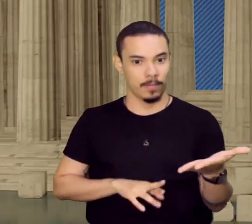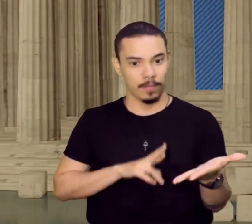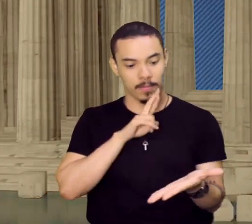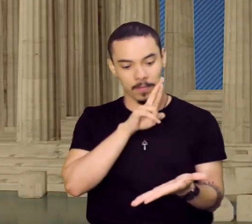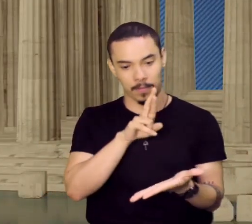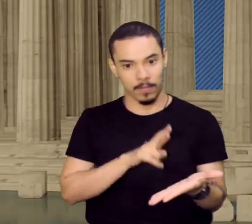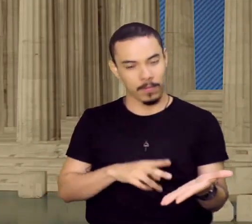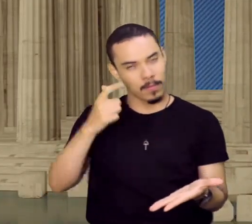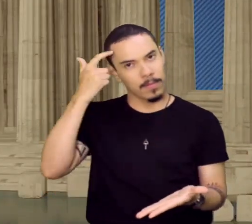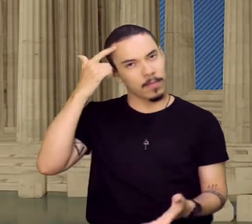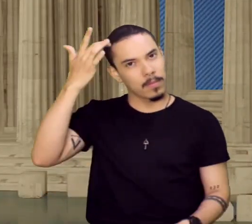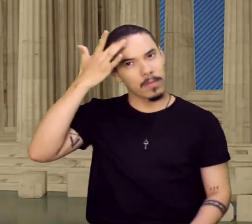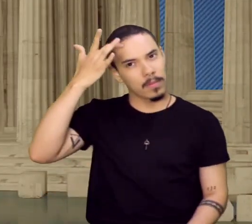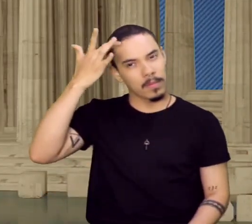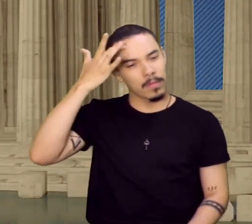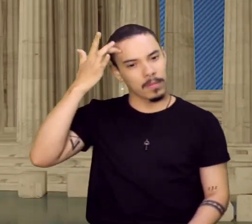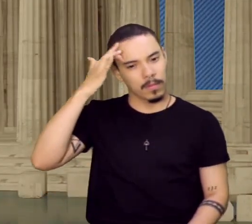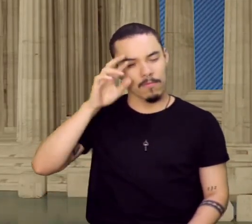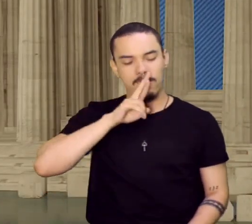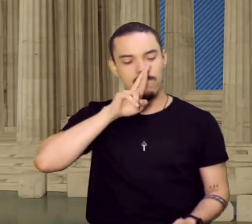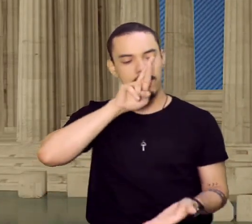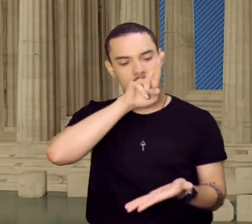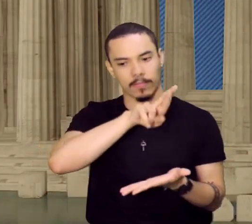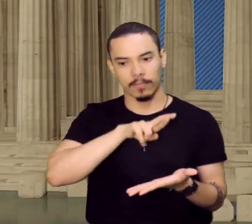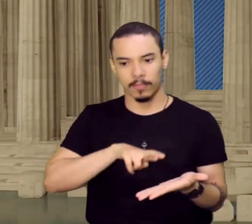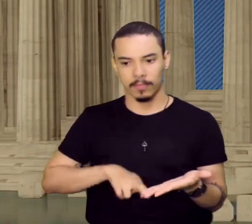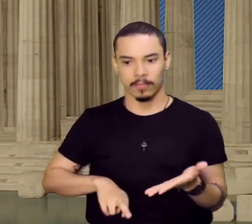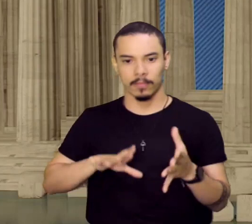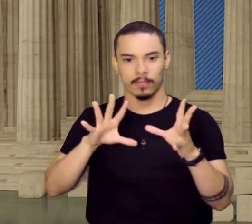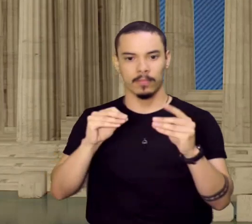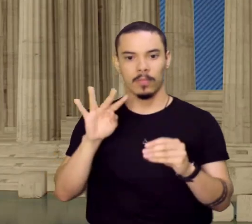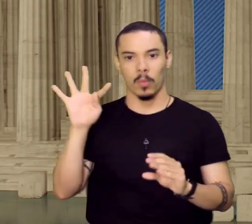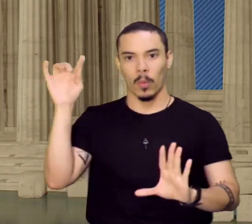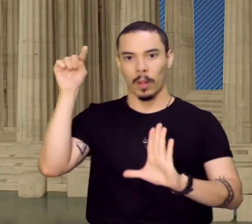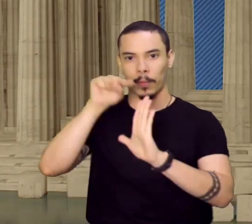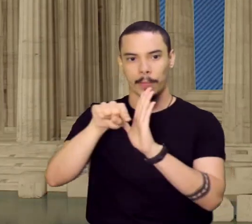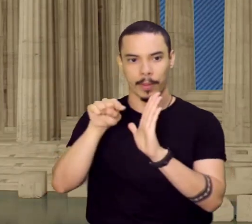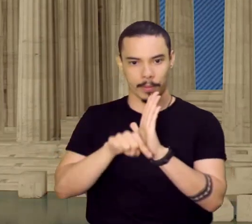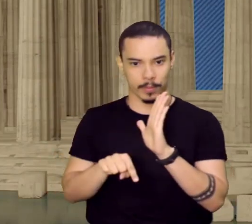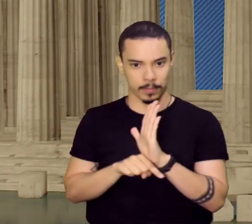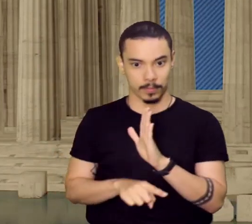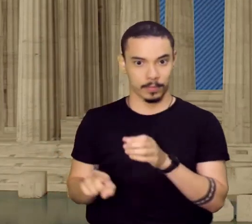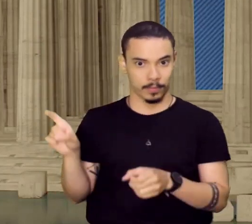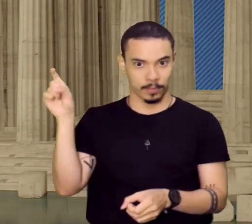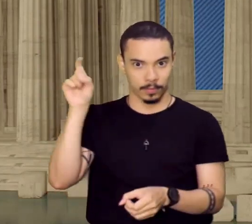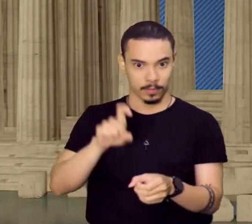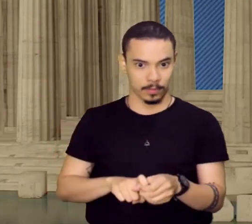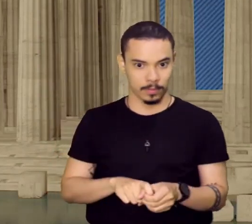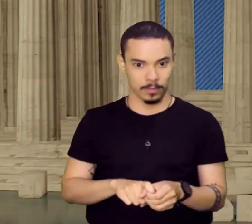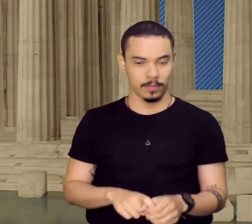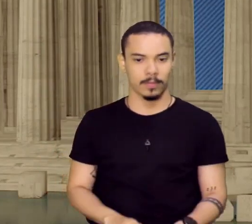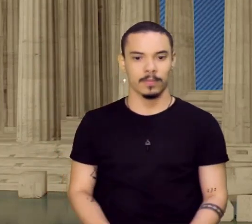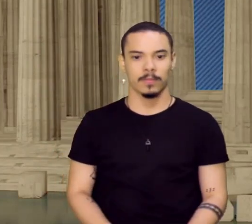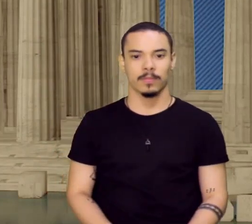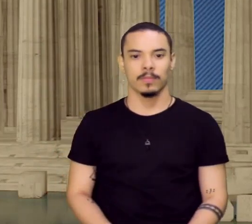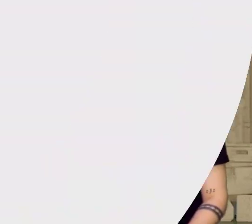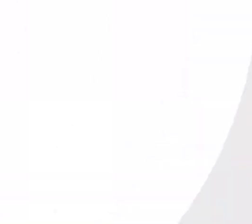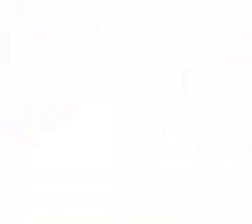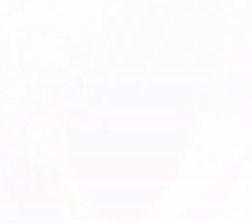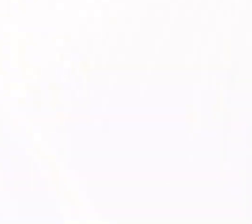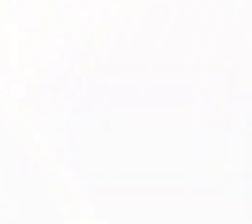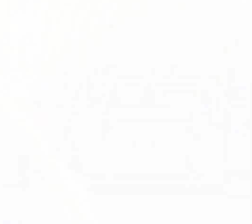laboral, intelectual. Vocês vão responder as nossas 4 perguntinhas. Vamos lá? E daqui a pouco a gente volta.